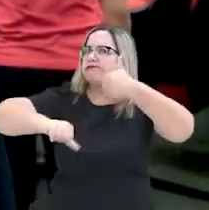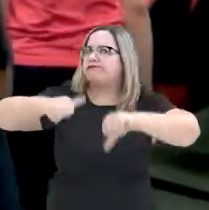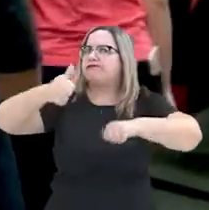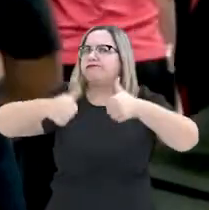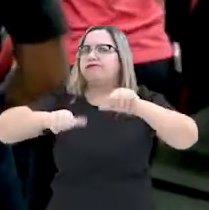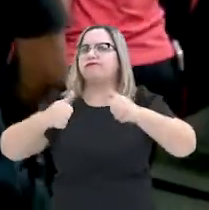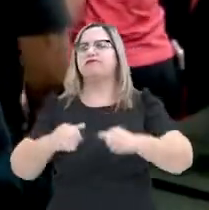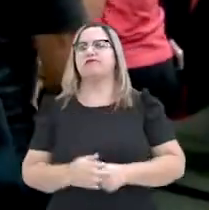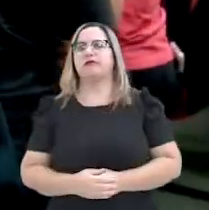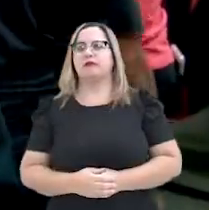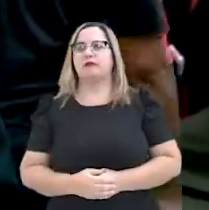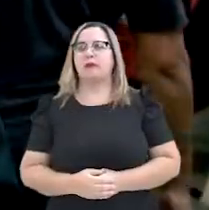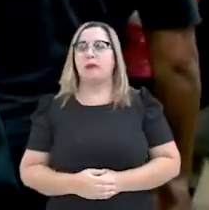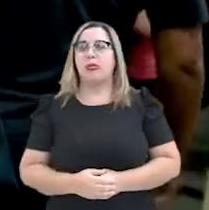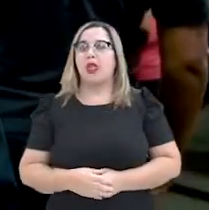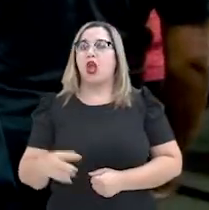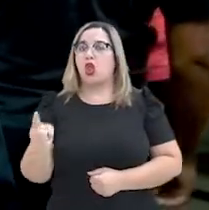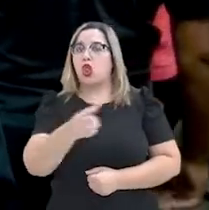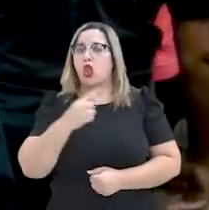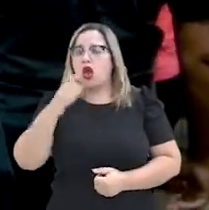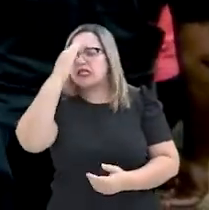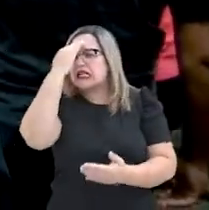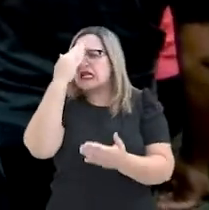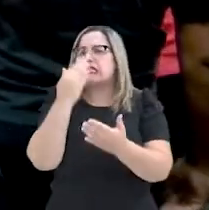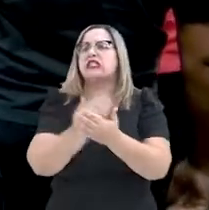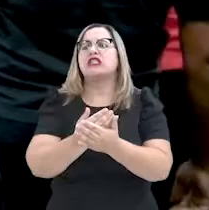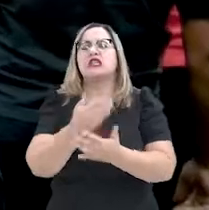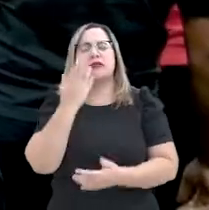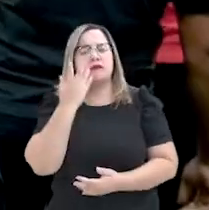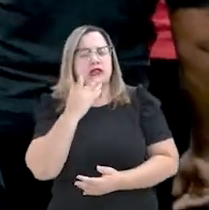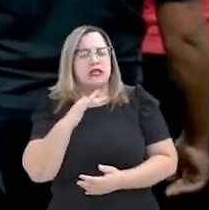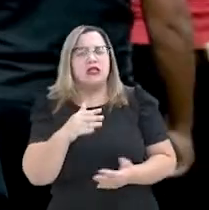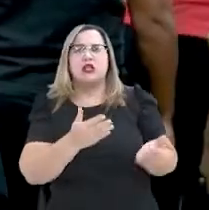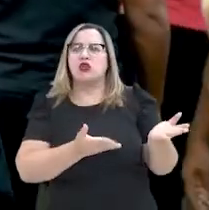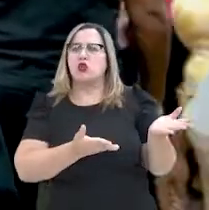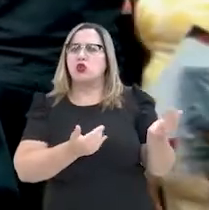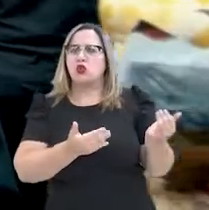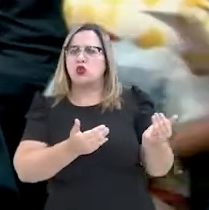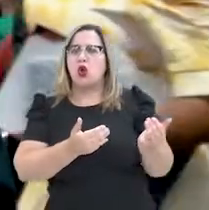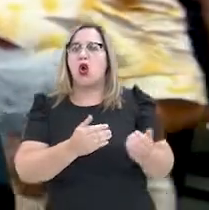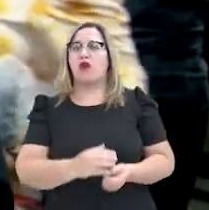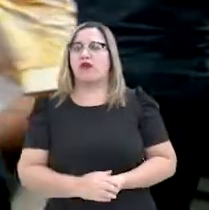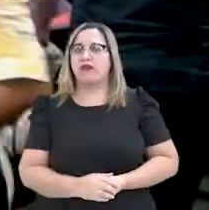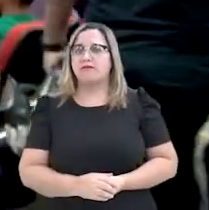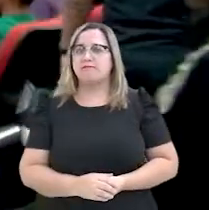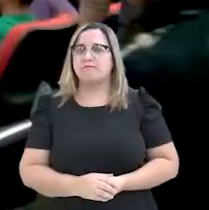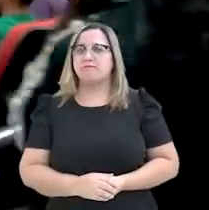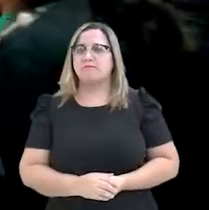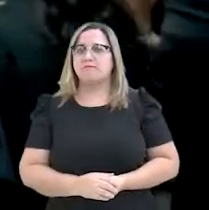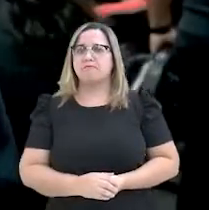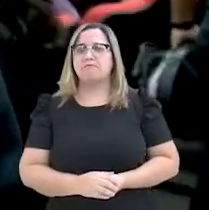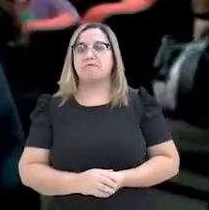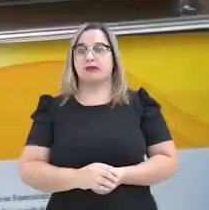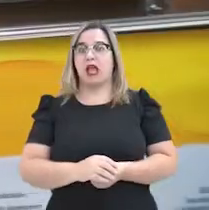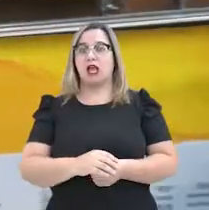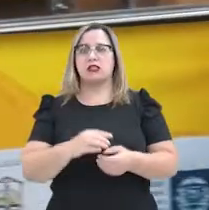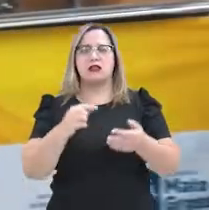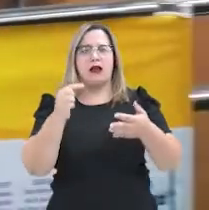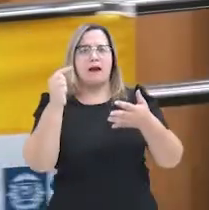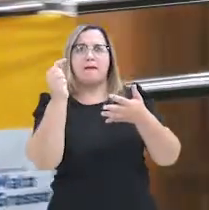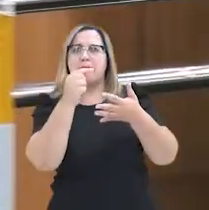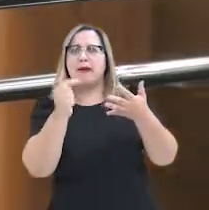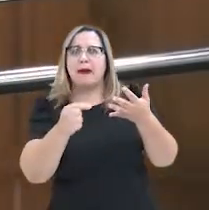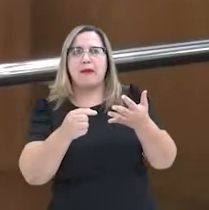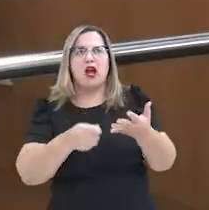servidores públicos, enquanto pessoas que acreditam na criança e no adolescente como prioridade absoluta.